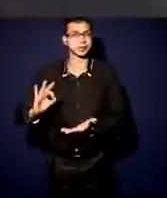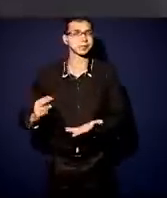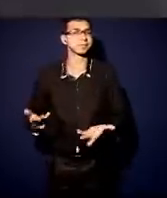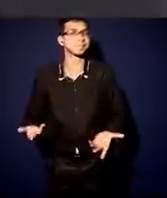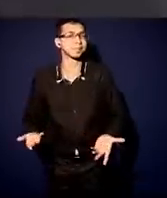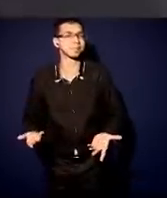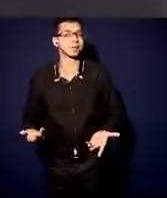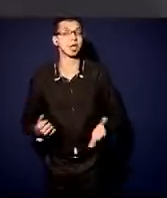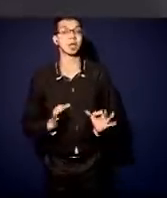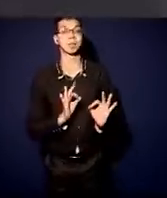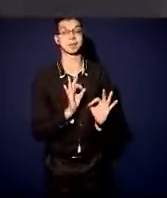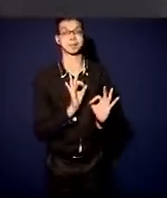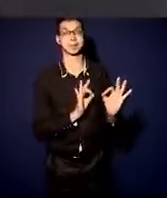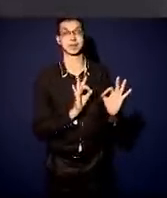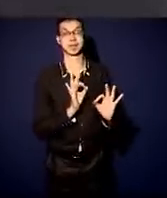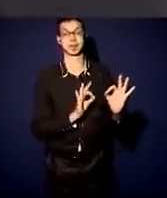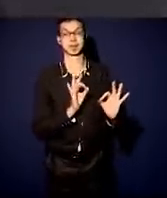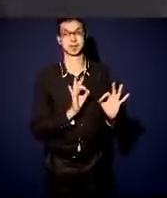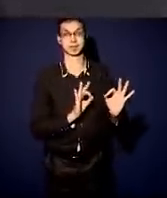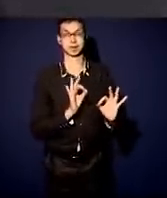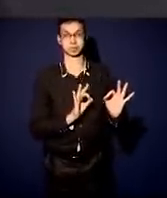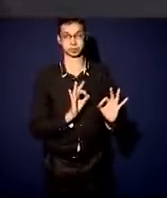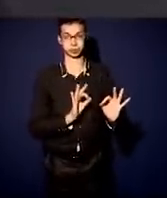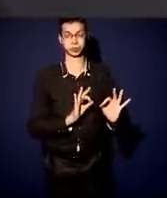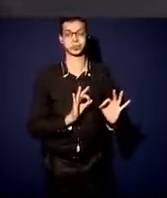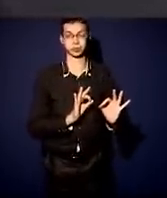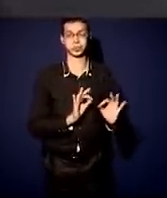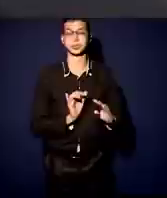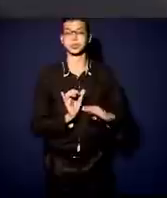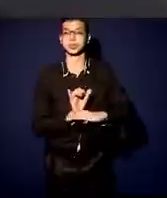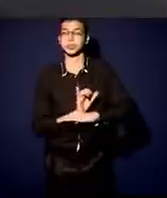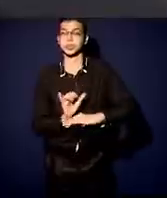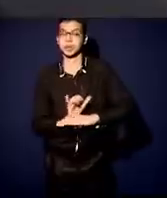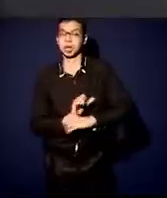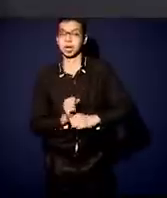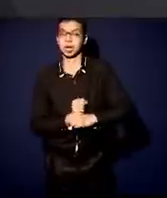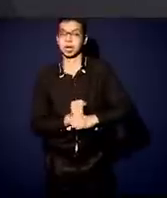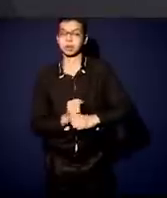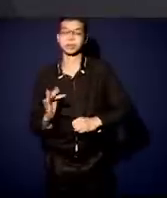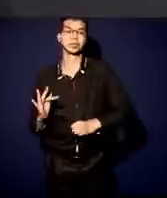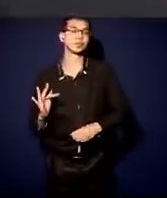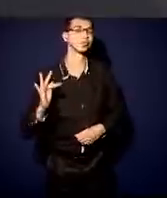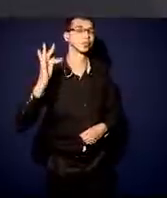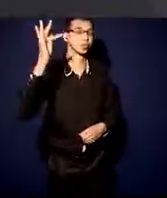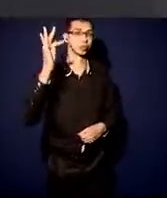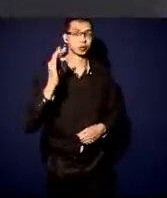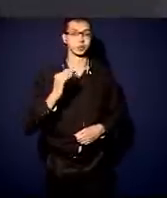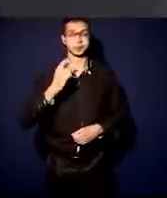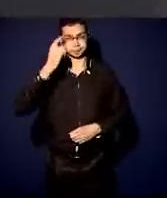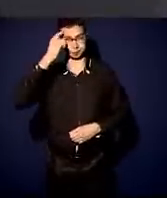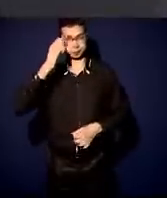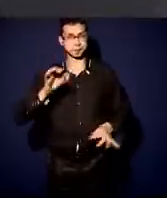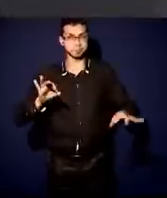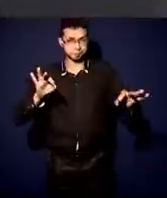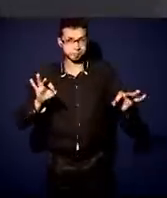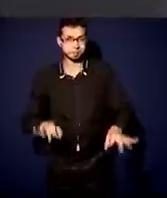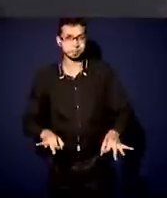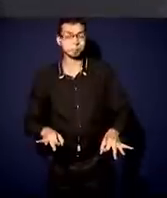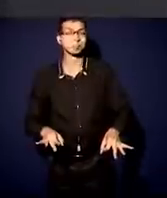plano de convergência de longo prazo vai ter e